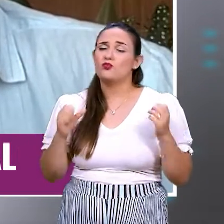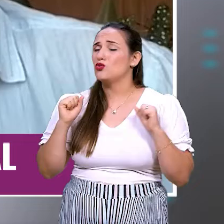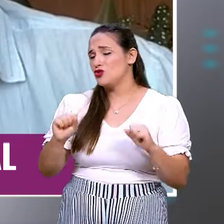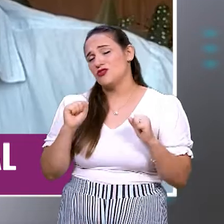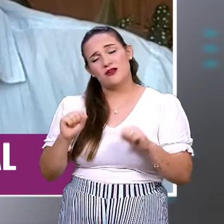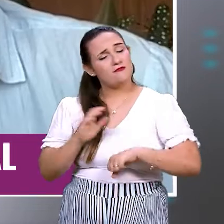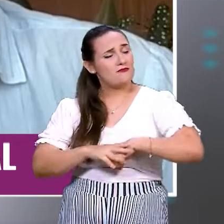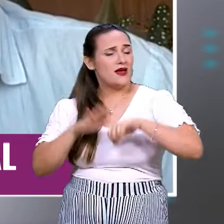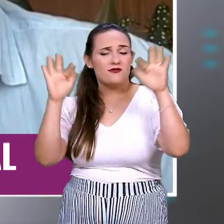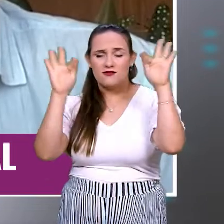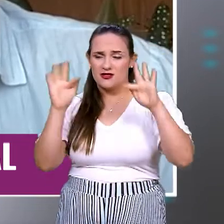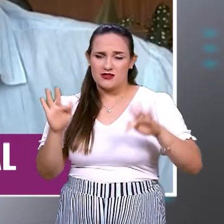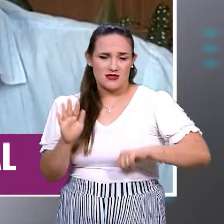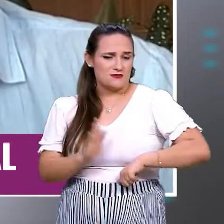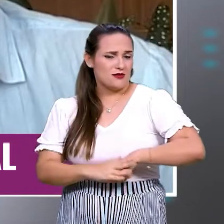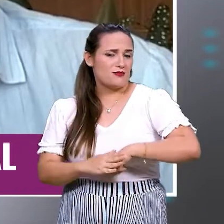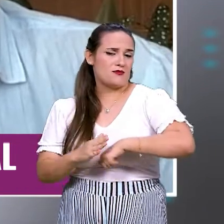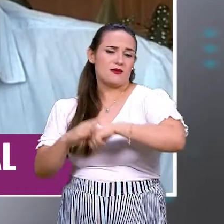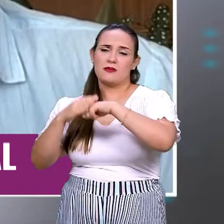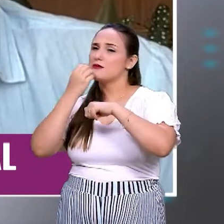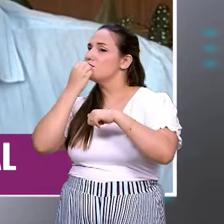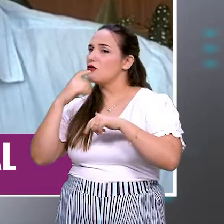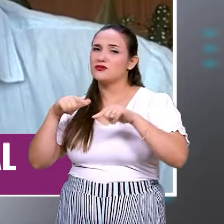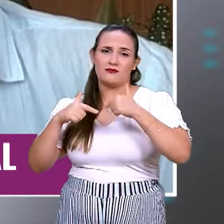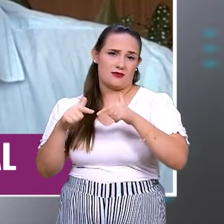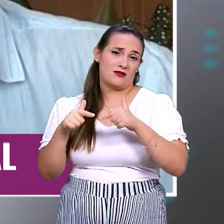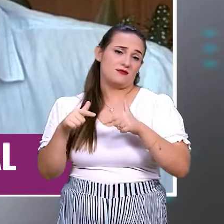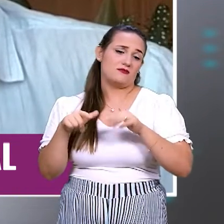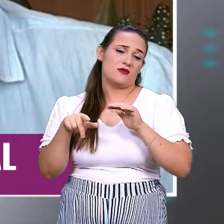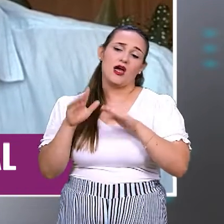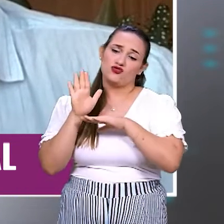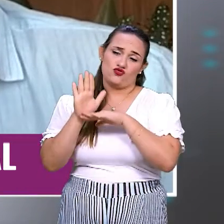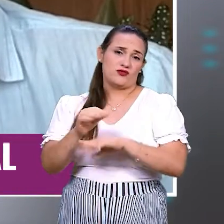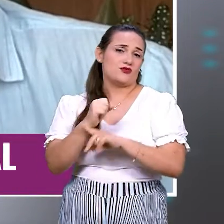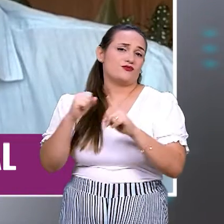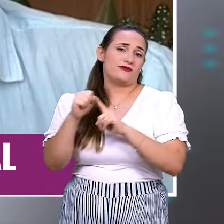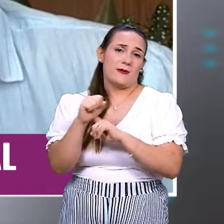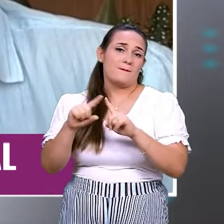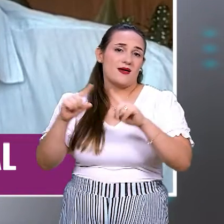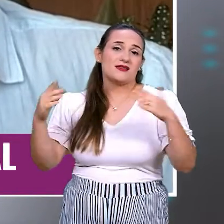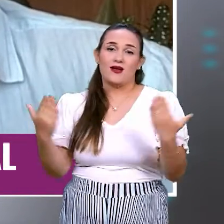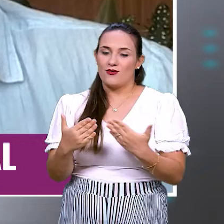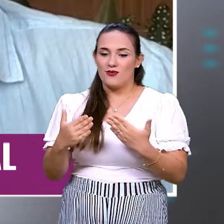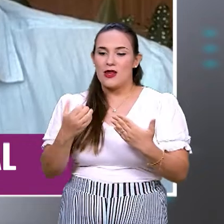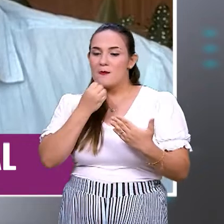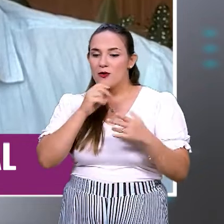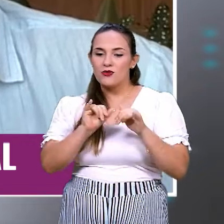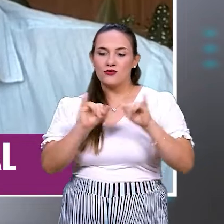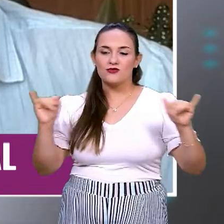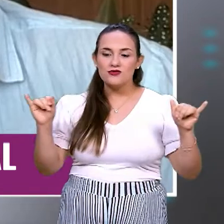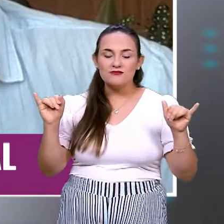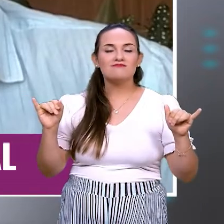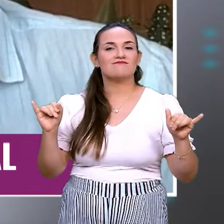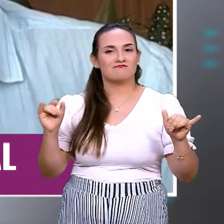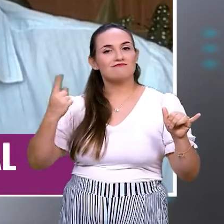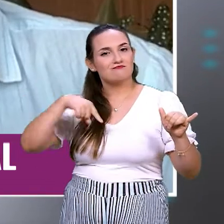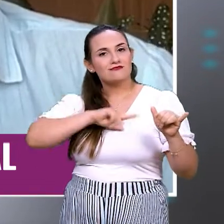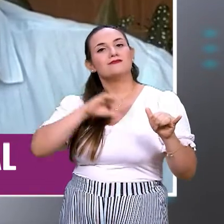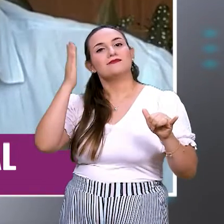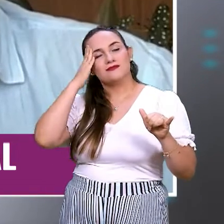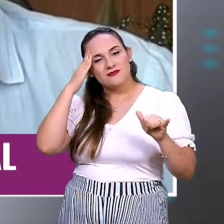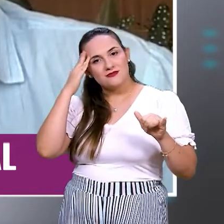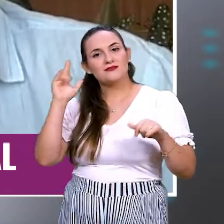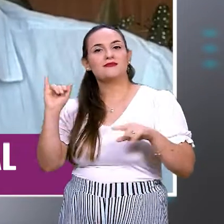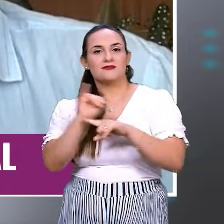muito mais felizes e muito mais produtivas, né, para a sociedade. E agora, com isso, realmente é uma ótima notícia